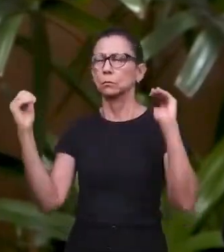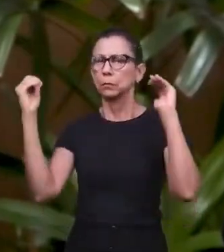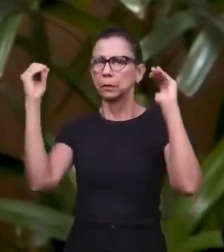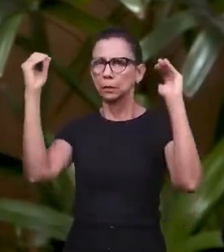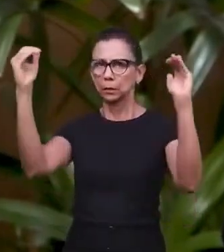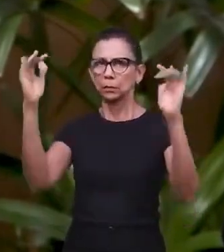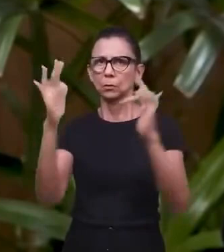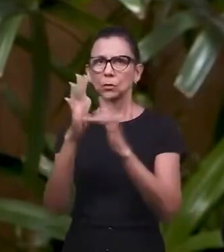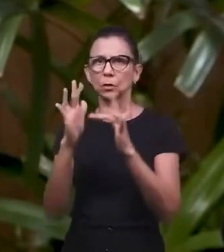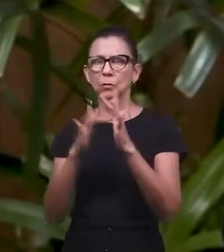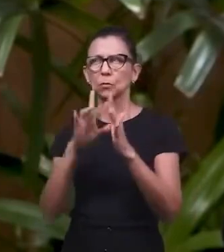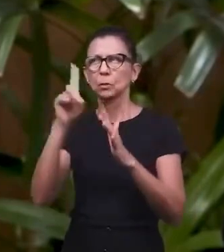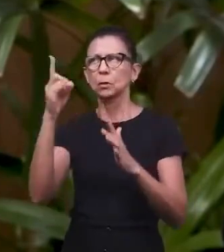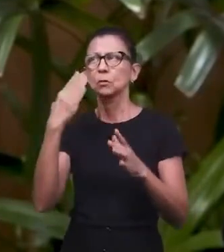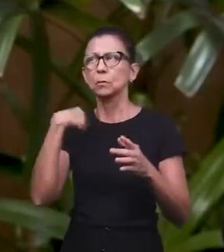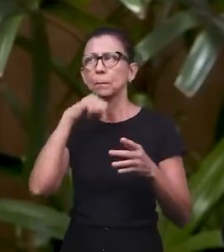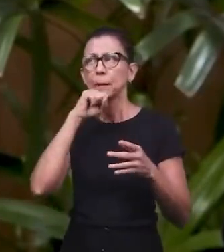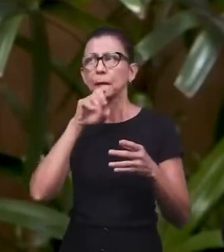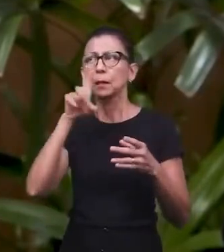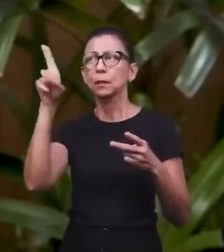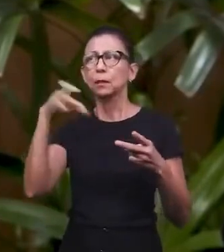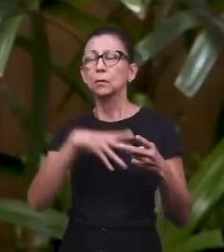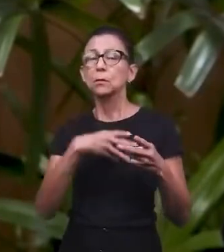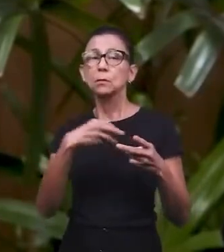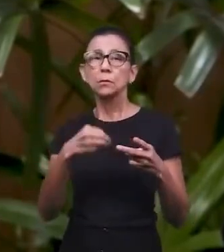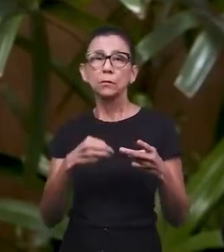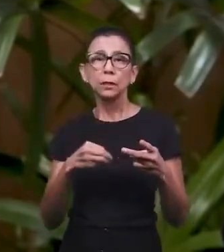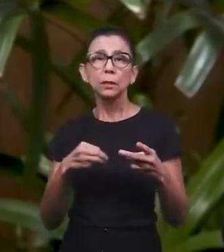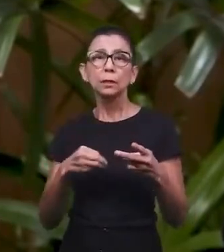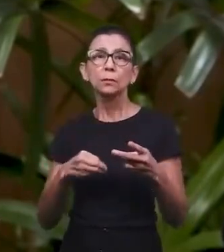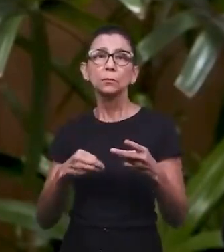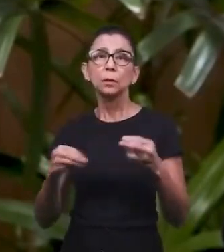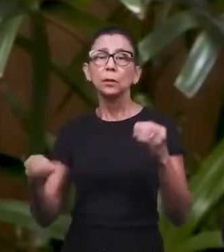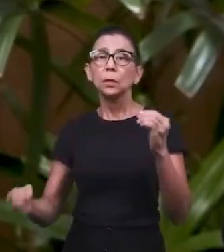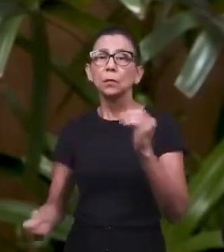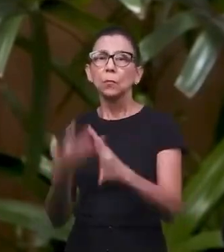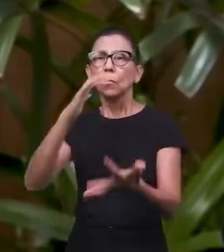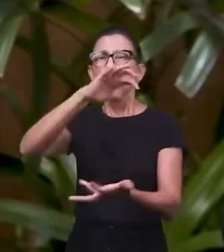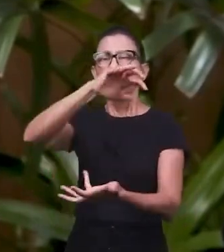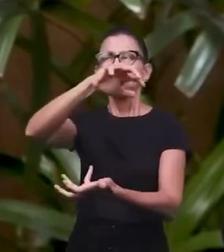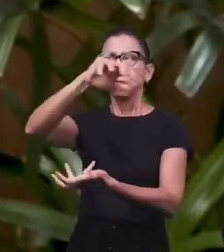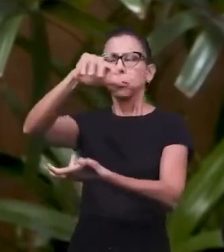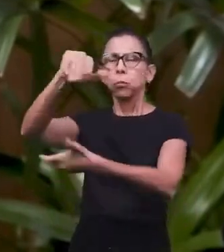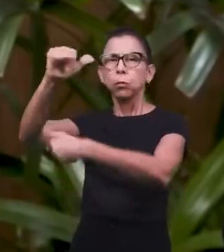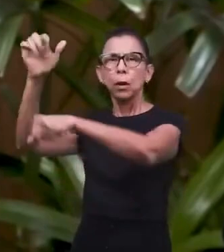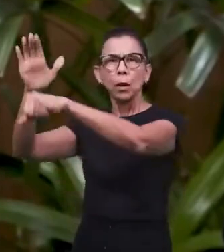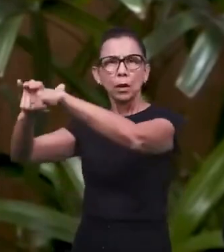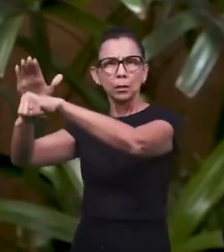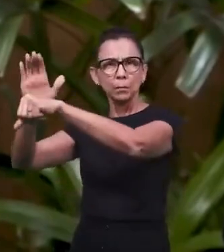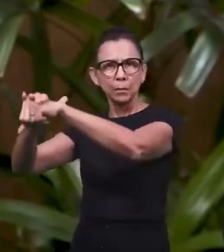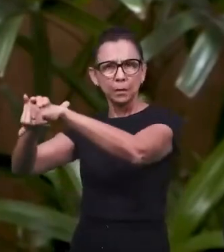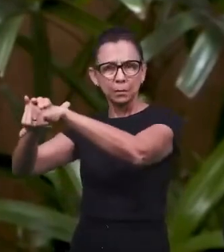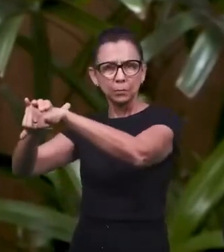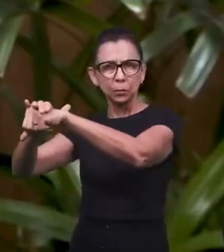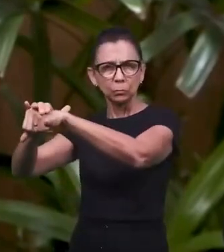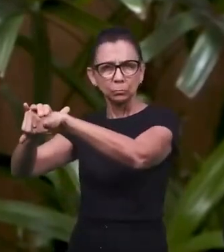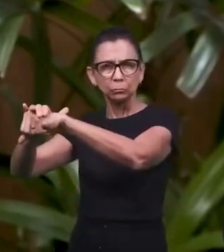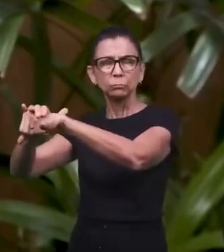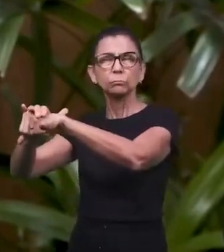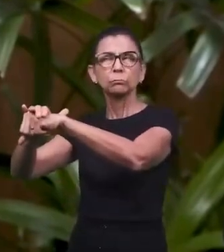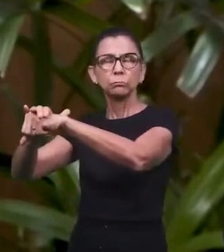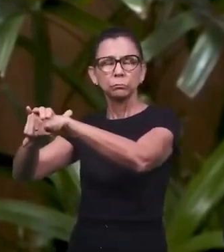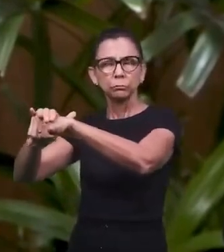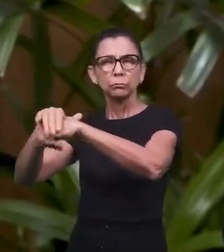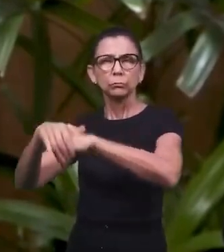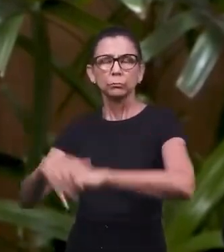Deus filho porque todas as coisas foram criadas por ele e para ele mas